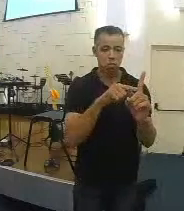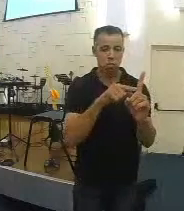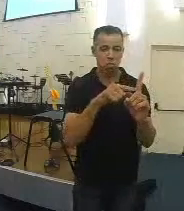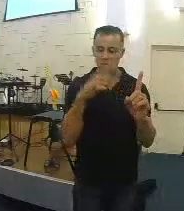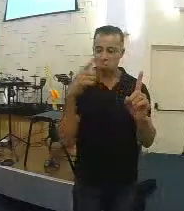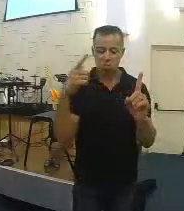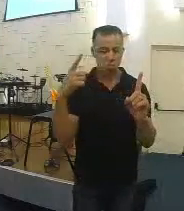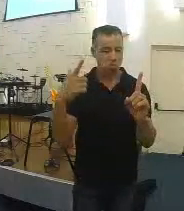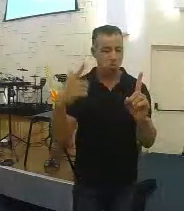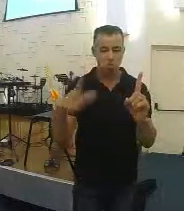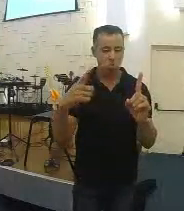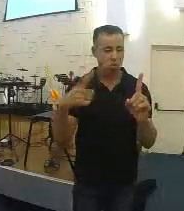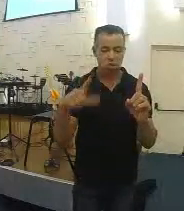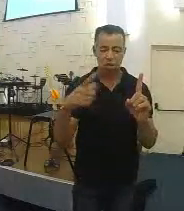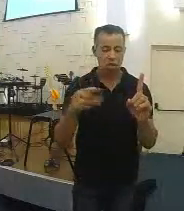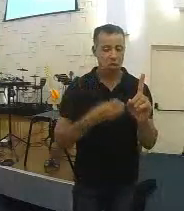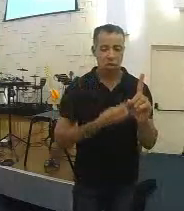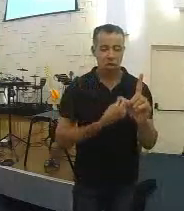Mica,